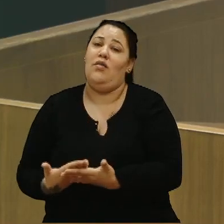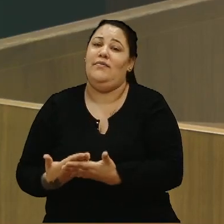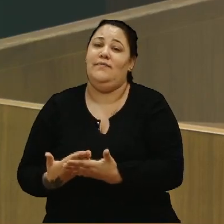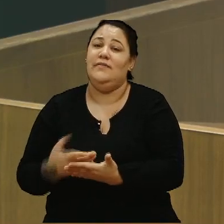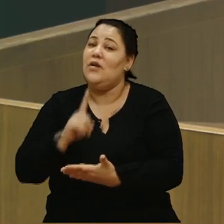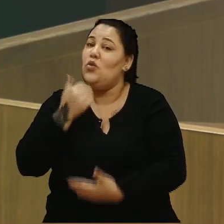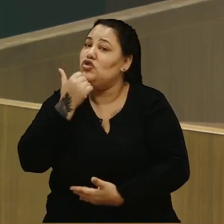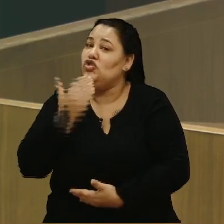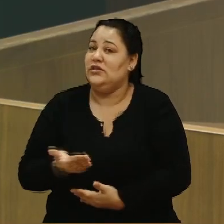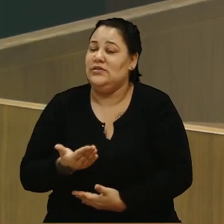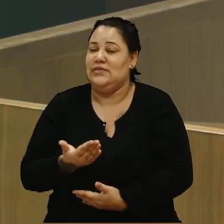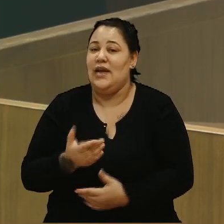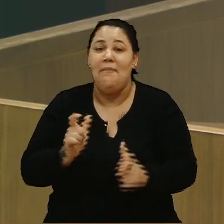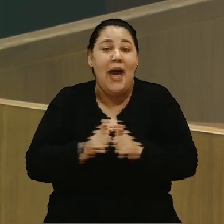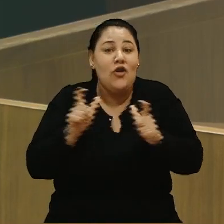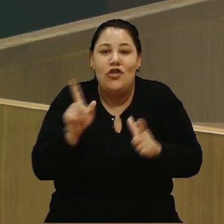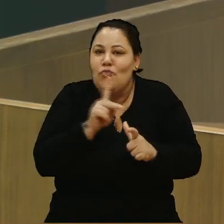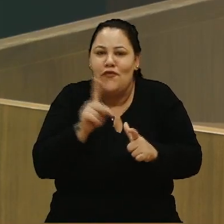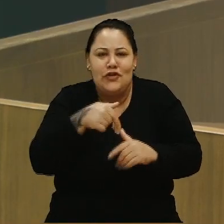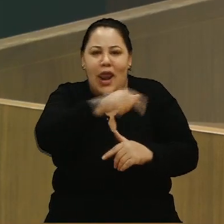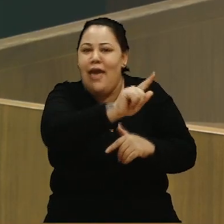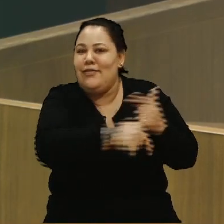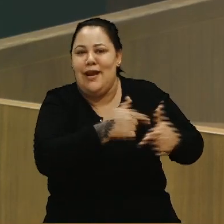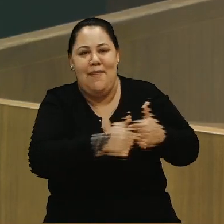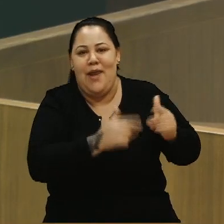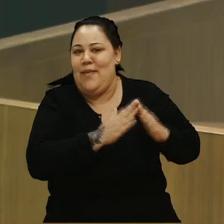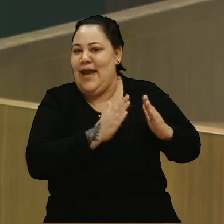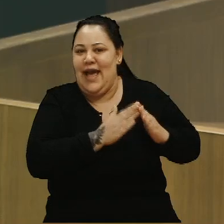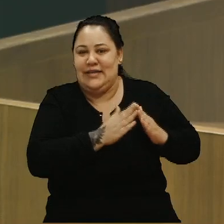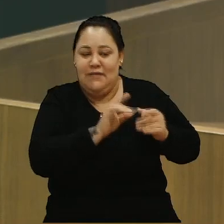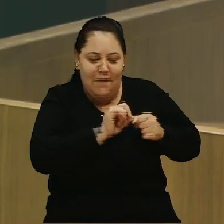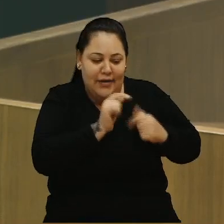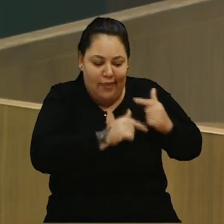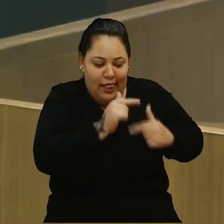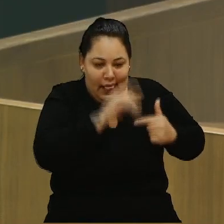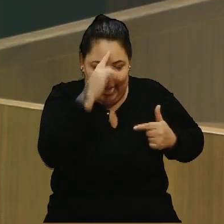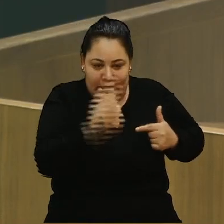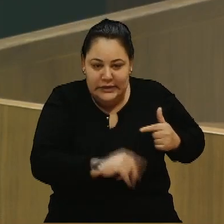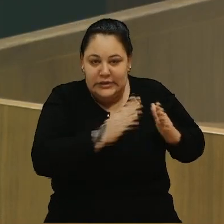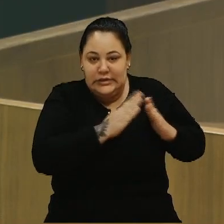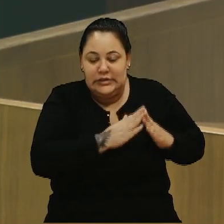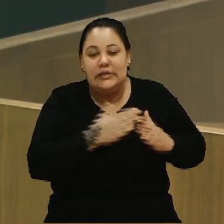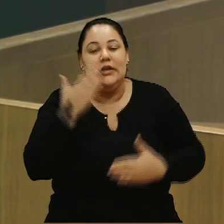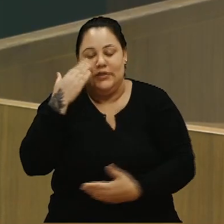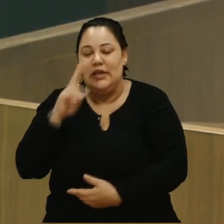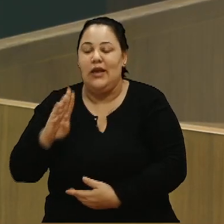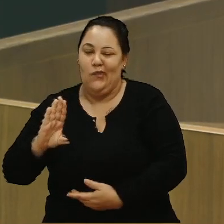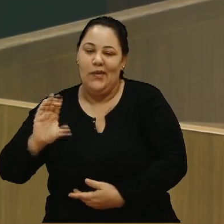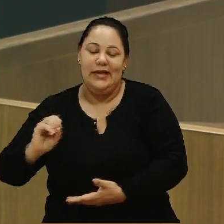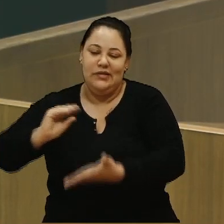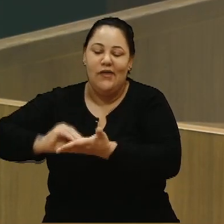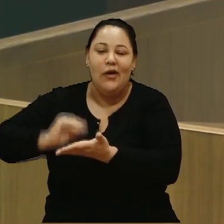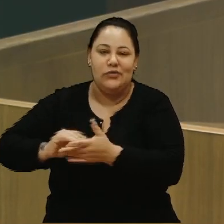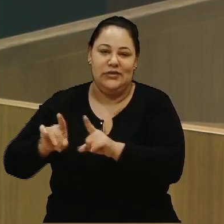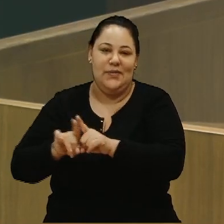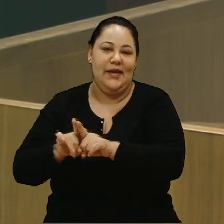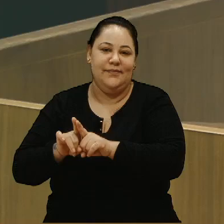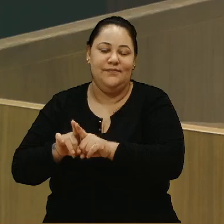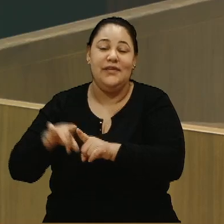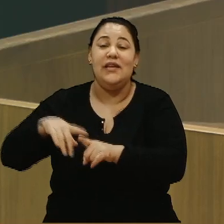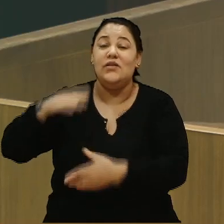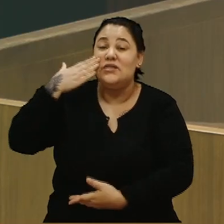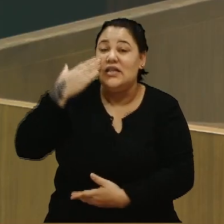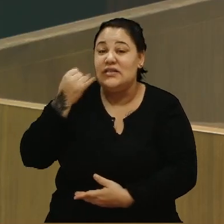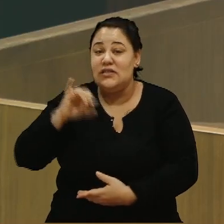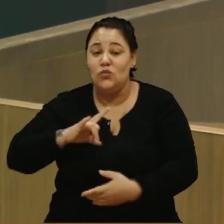leve serviço para casa. Eu sei que nas UBSs muitas vezes falta material para trabalhar, falta pessoal. Sei que se um colega adoece, não tem outro